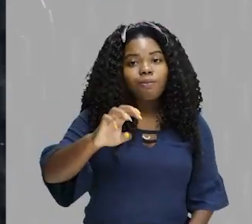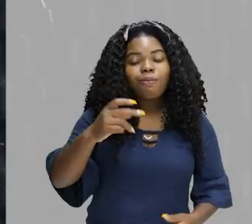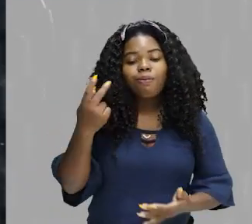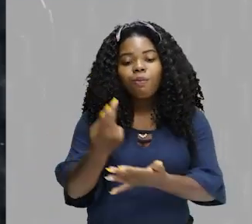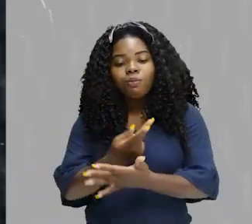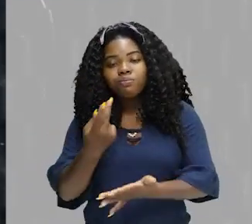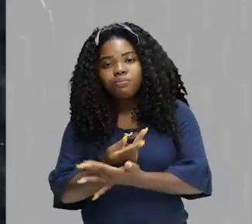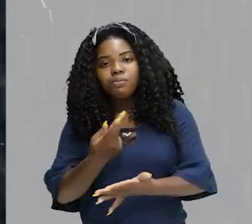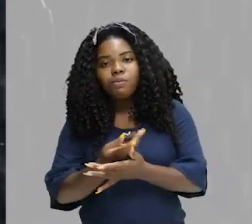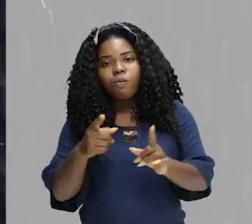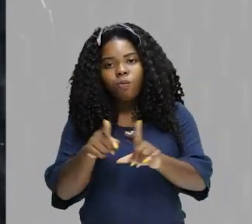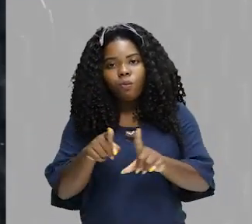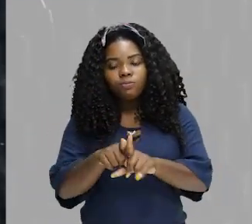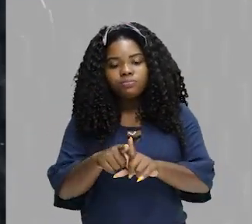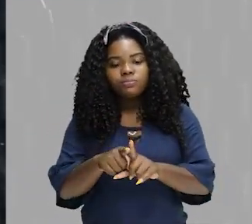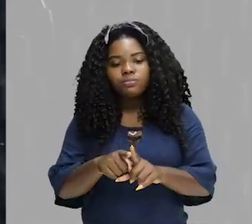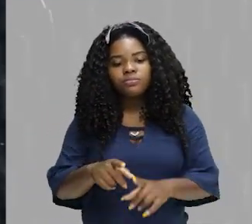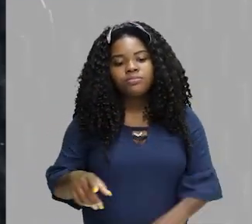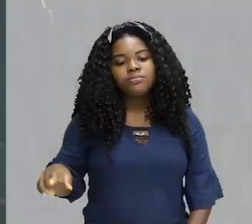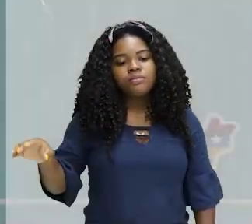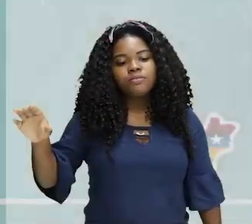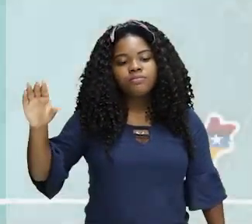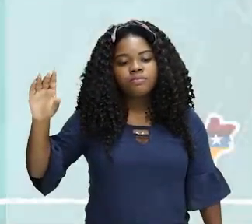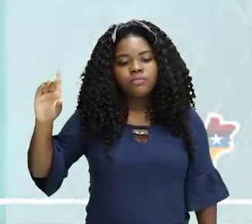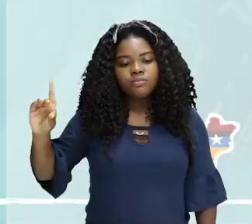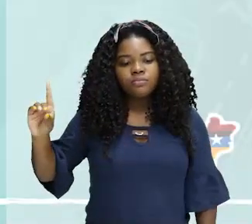planta angiosperma. Letra D.